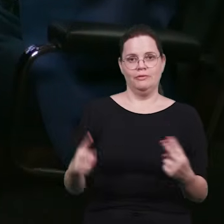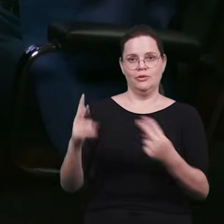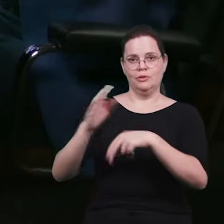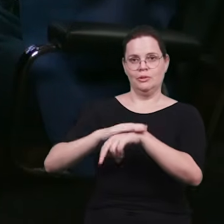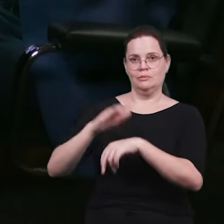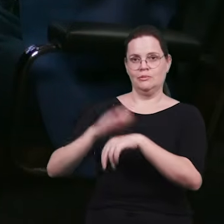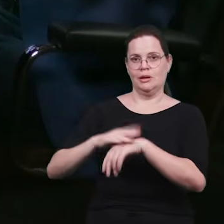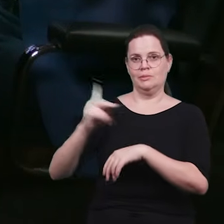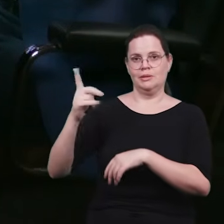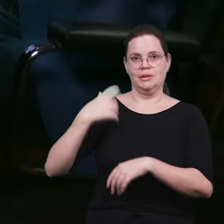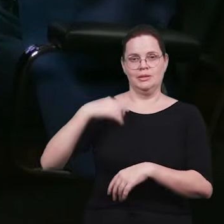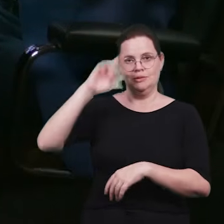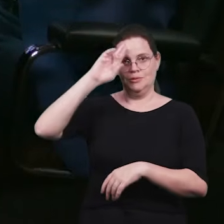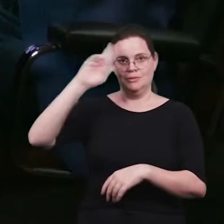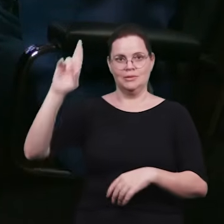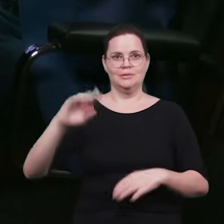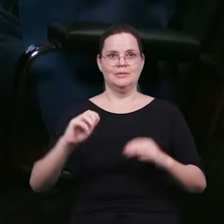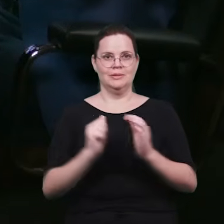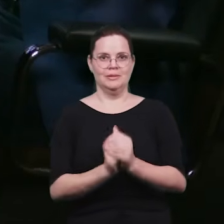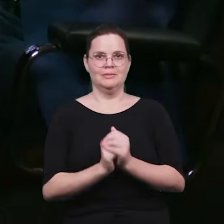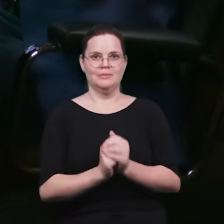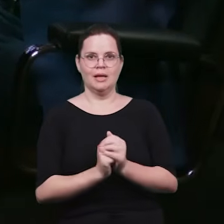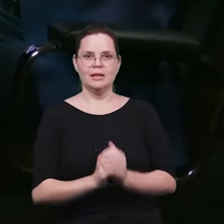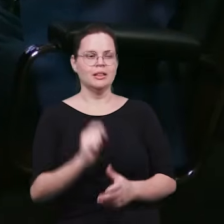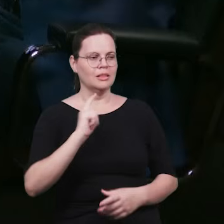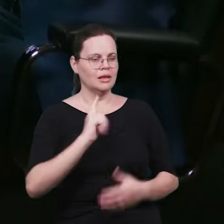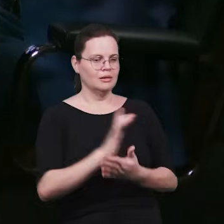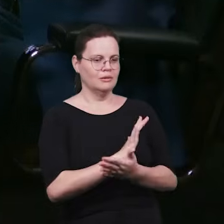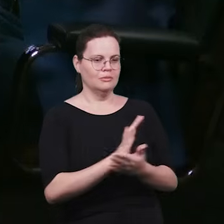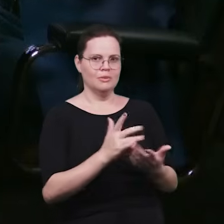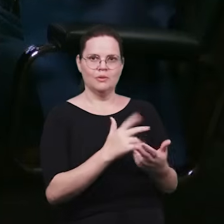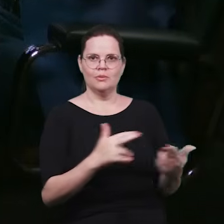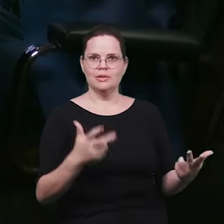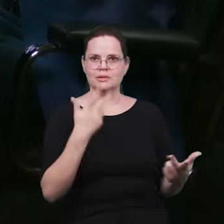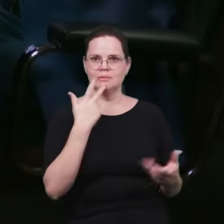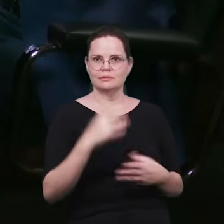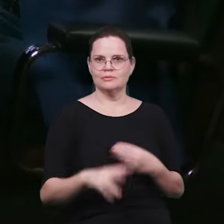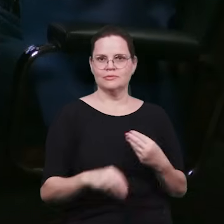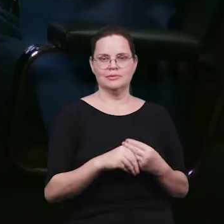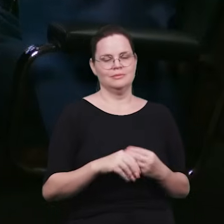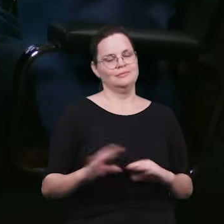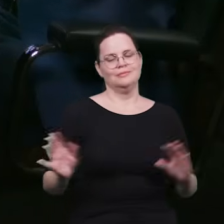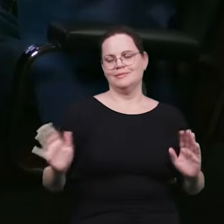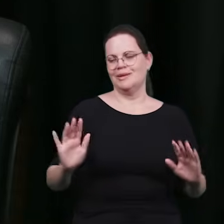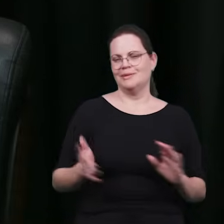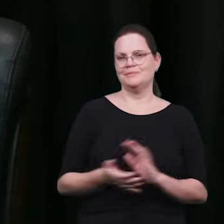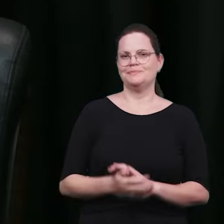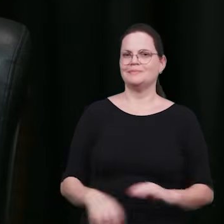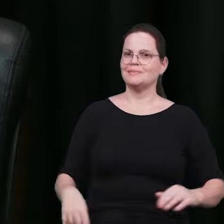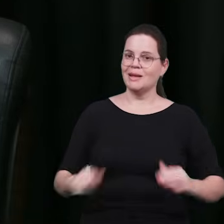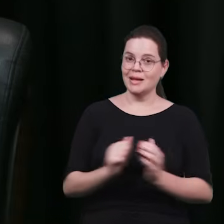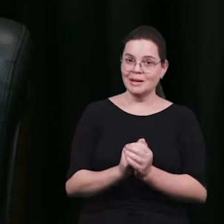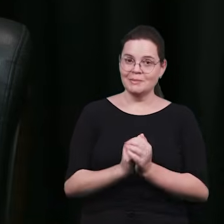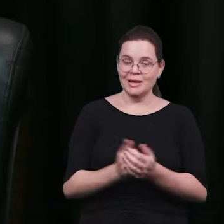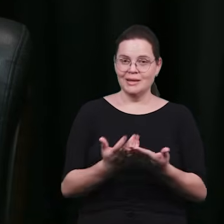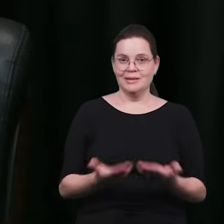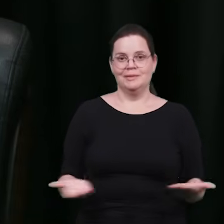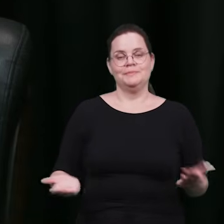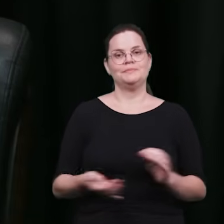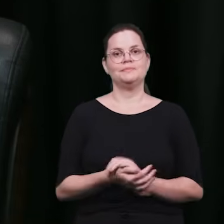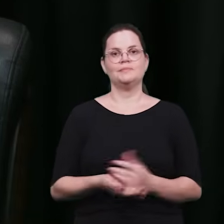Senhor. Amém. Amém, pastor Luiz? Amém. Tem mais alguma É isso mesmo. colocação? É isso mesmo. Amém, meus amados.